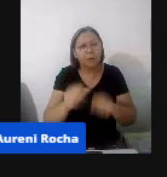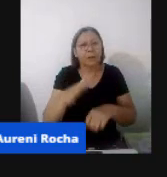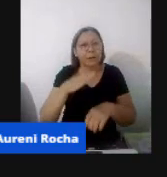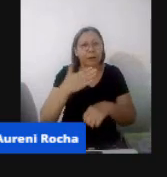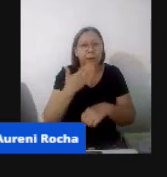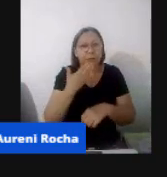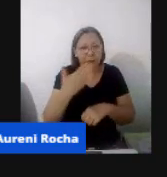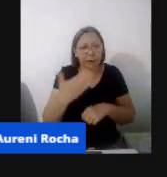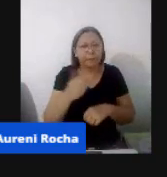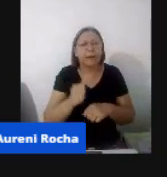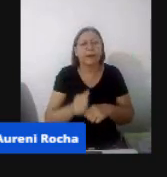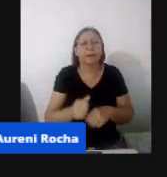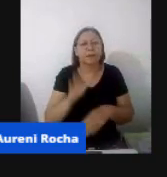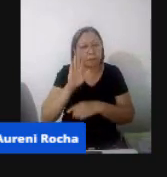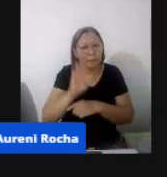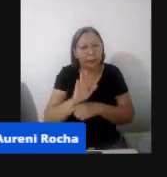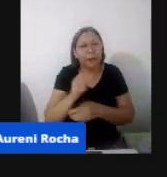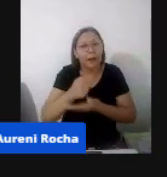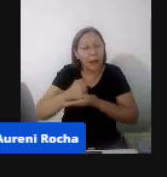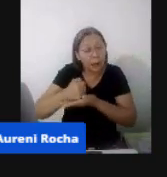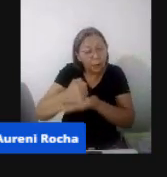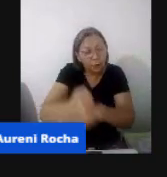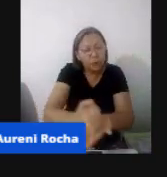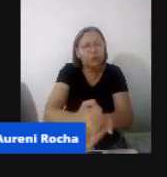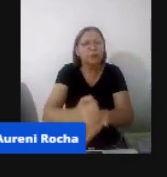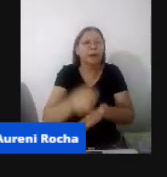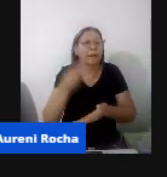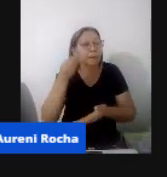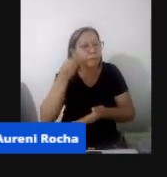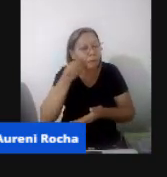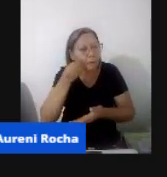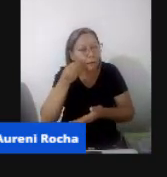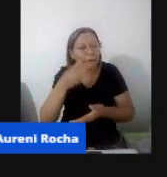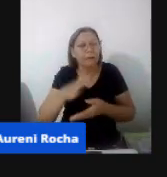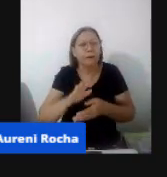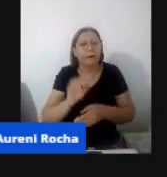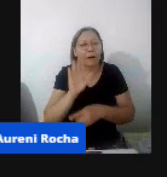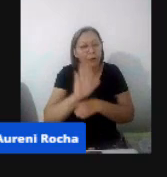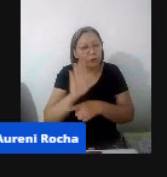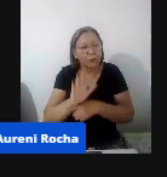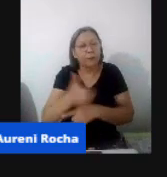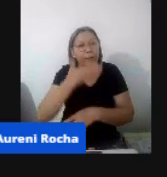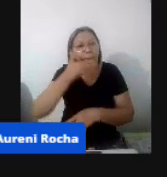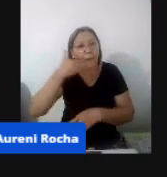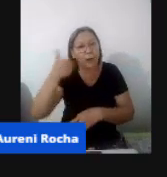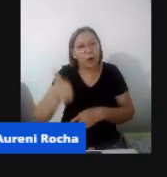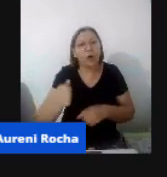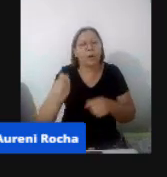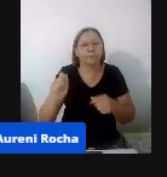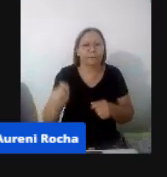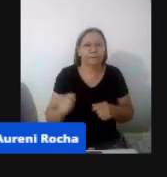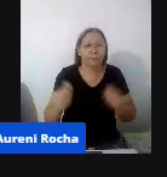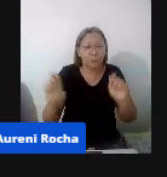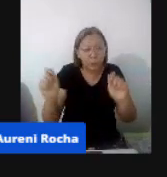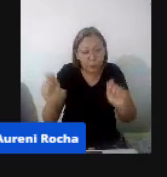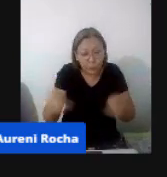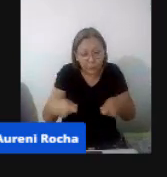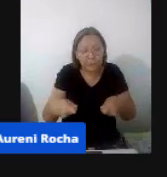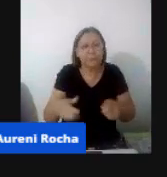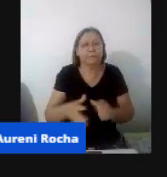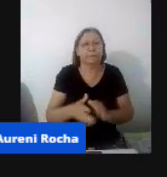vamos poder ajudar, que nós vamos tentar ajudar, vamos procurar ajudar da melhor forma possível. Se nós não tivermos uma